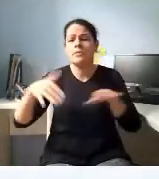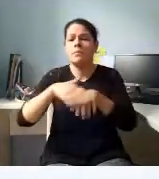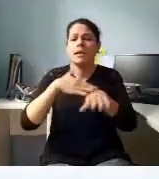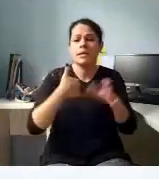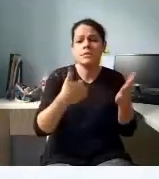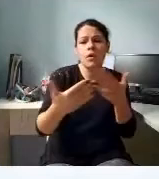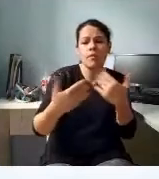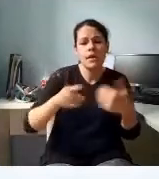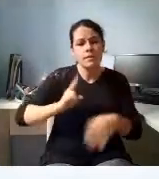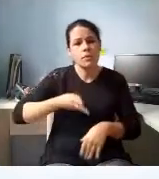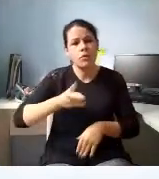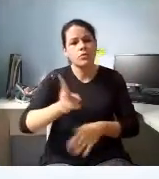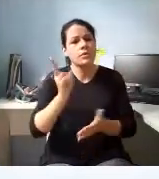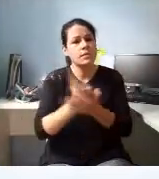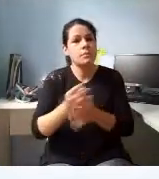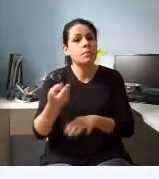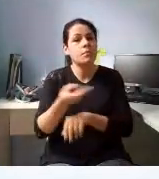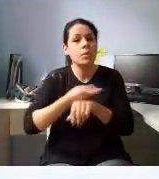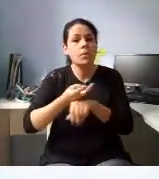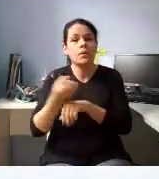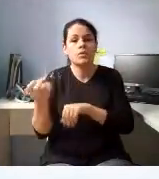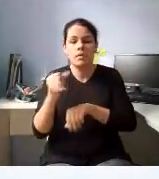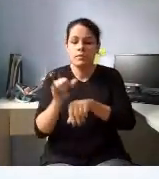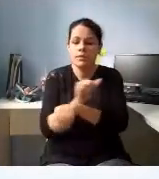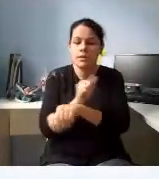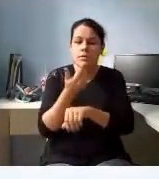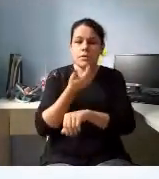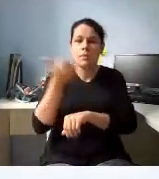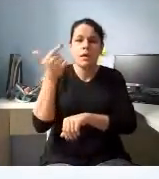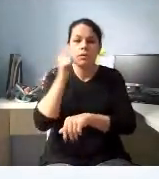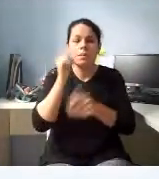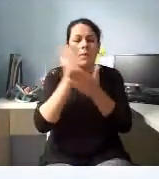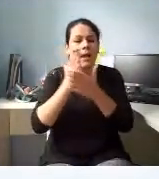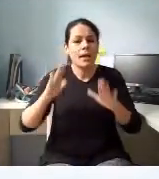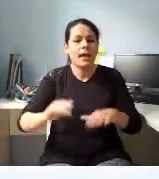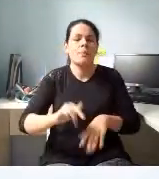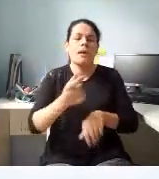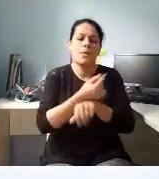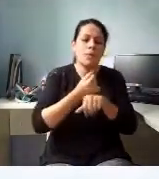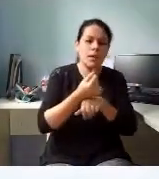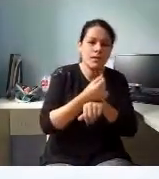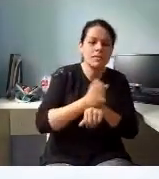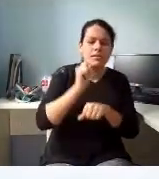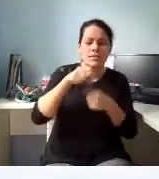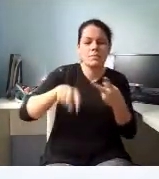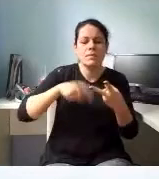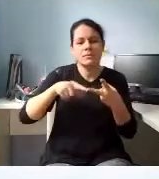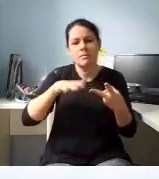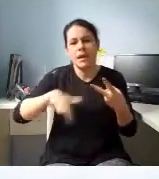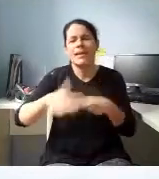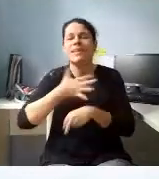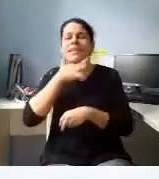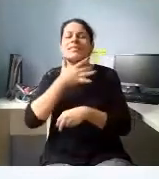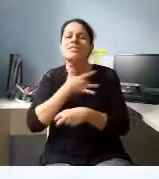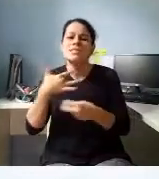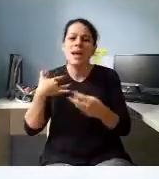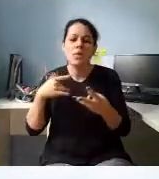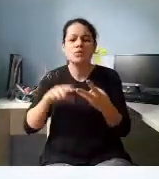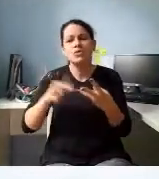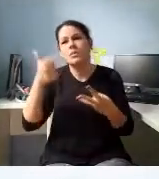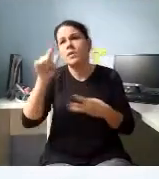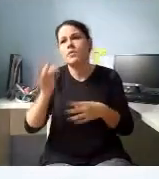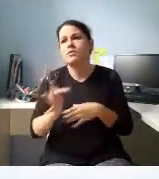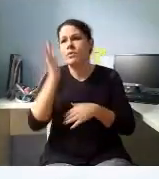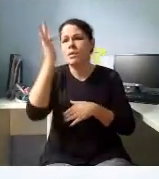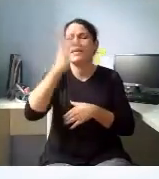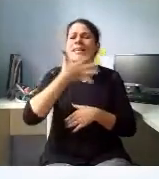permanecer e a gente possa buscar alternativas aí, não só para a crise econômica, de saúde, enfim, mas para as outras crises que nós vamos enfrentar Sim.